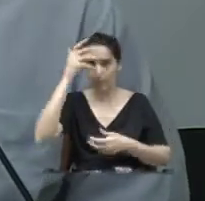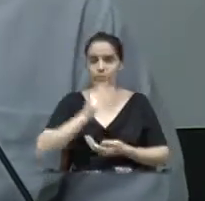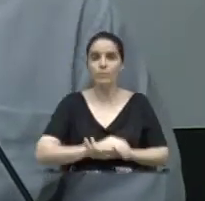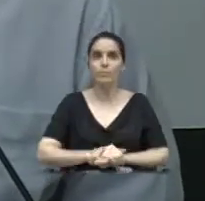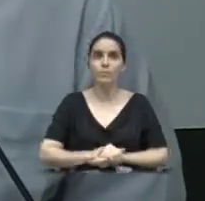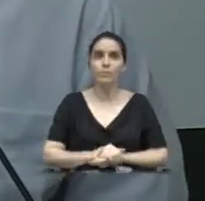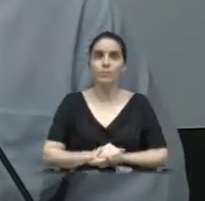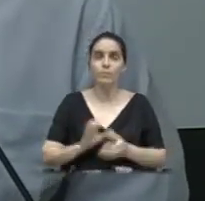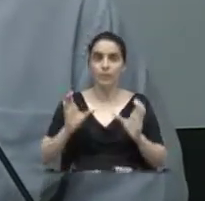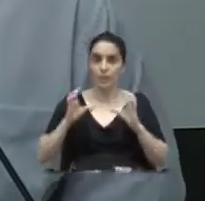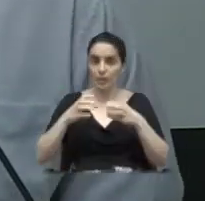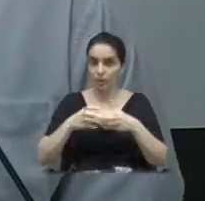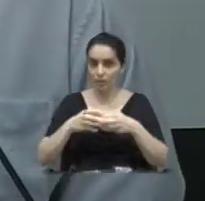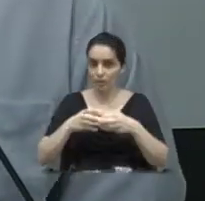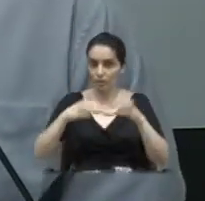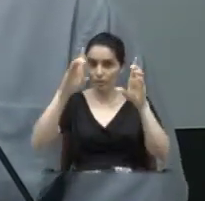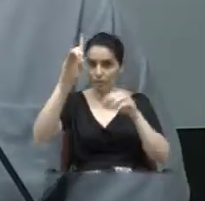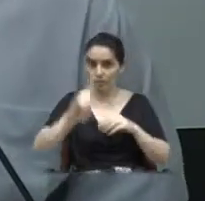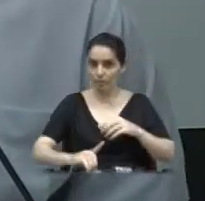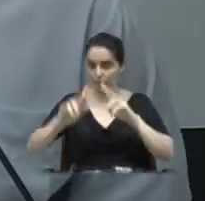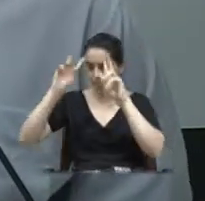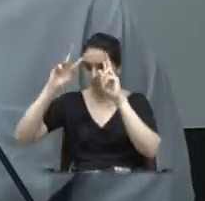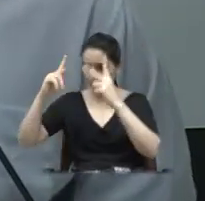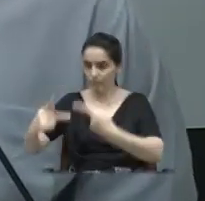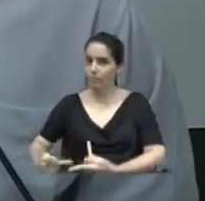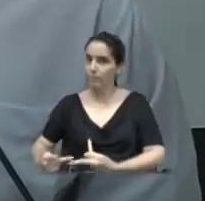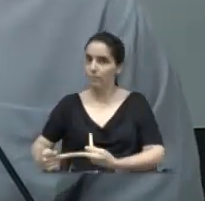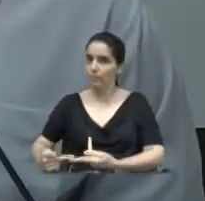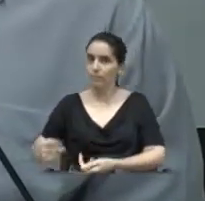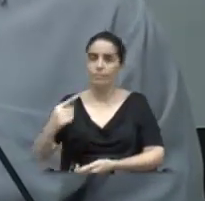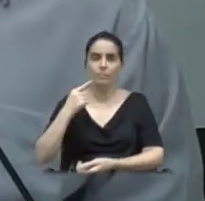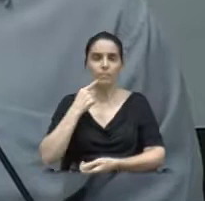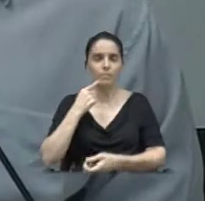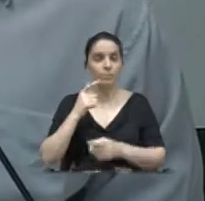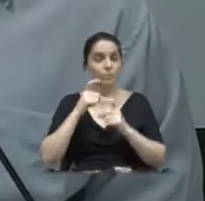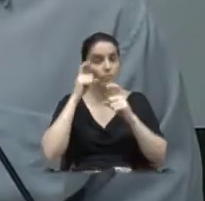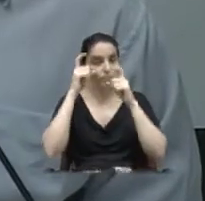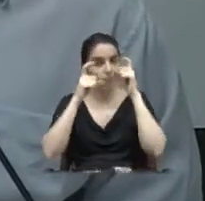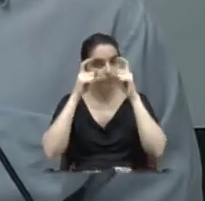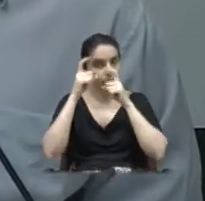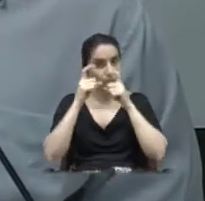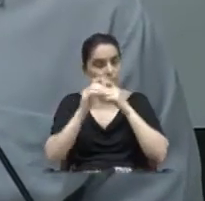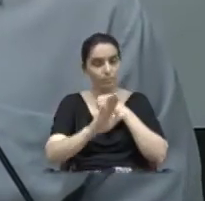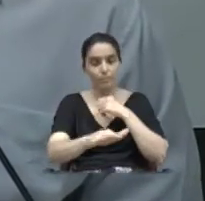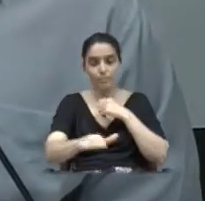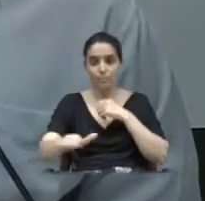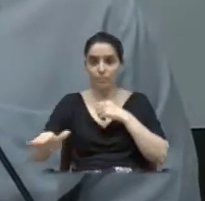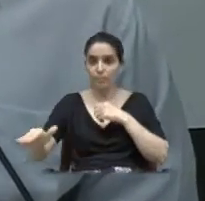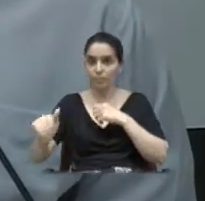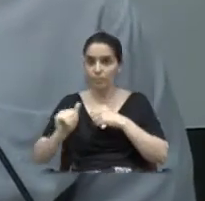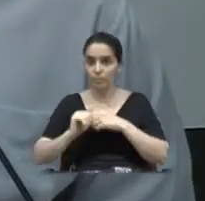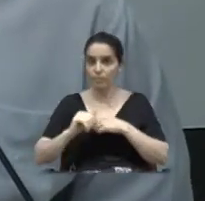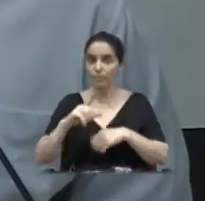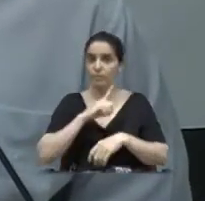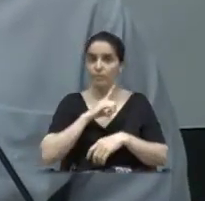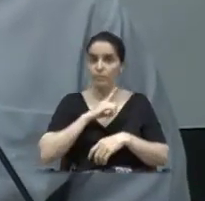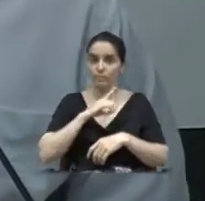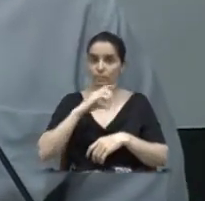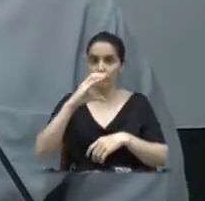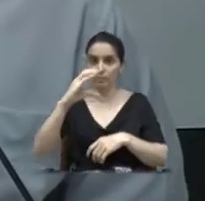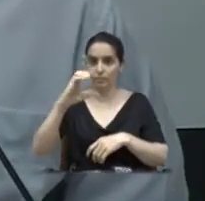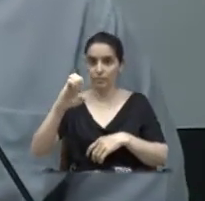aqui, que é da Comissão de Direitos Humanos, com aquelas crianças. Nós tivemos aqui a visita do SEDECA, dizendo que